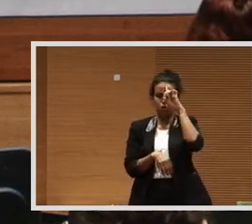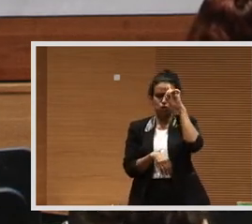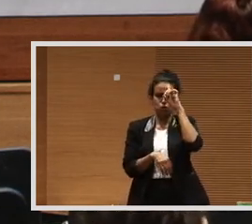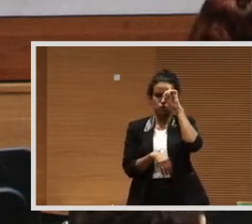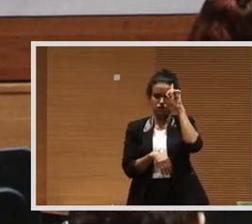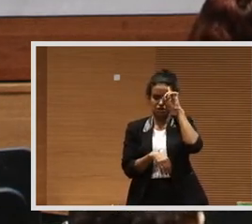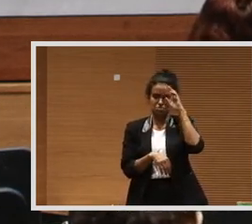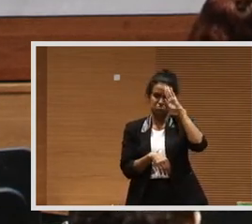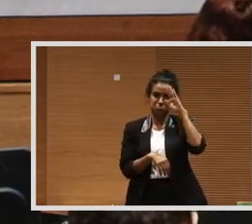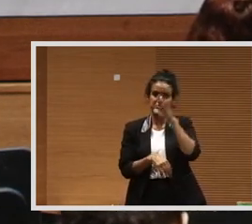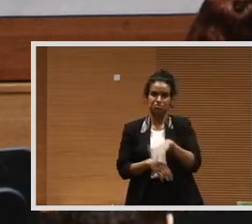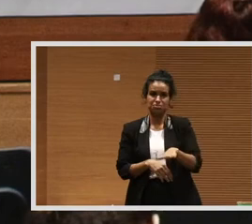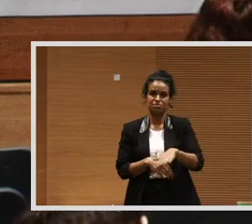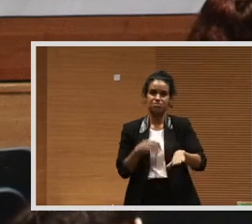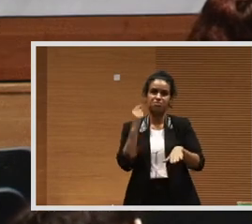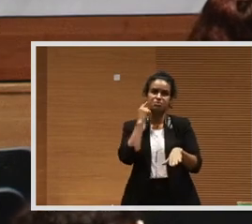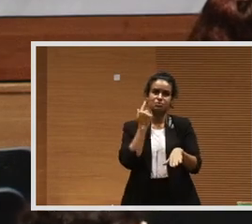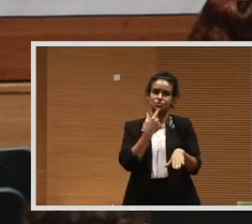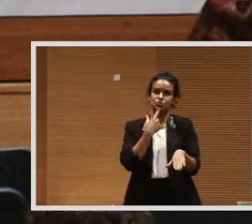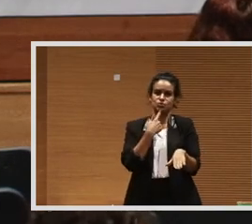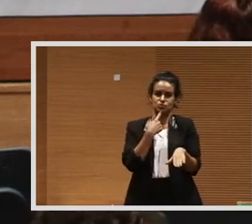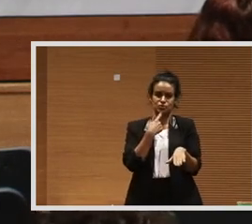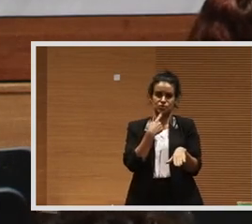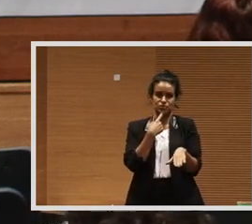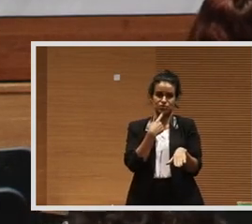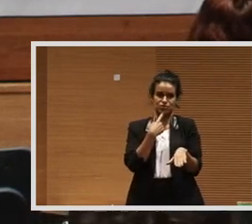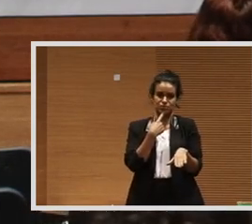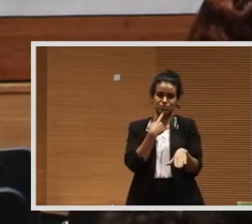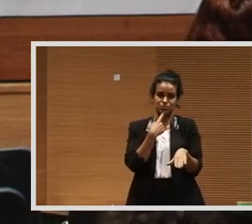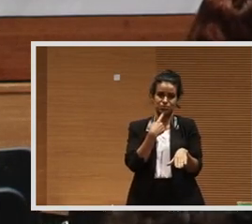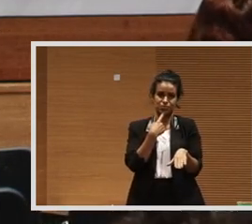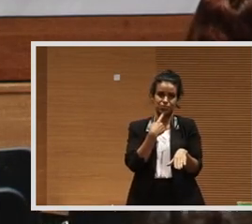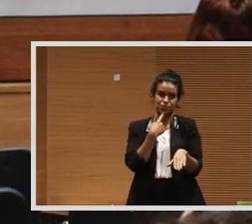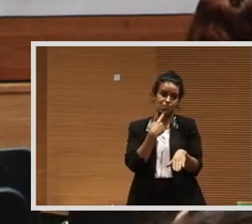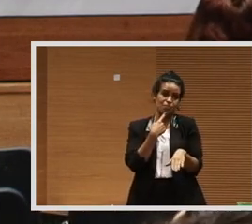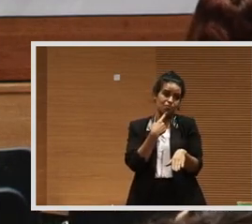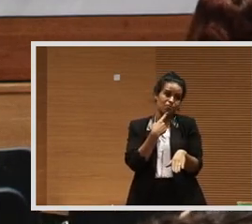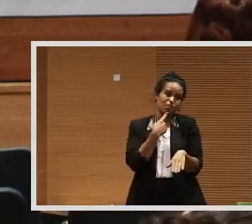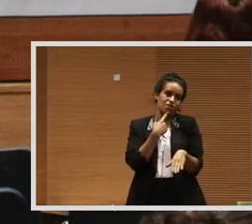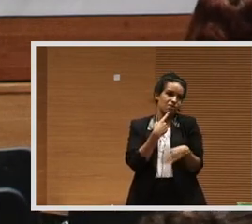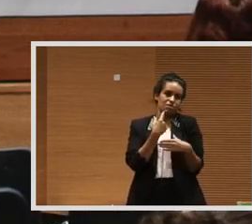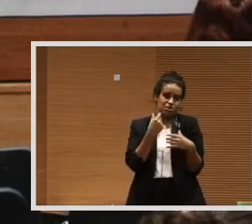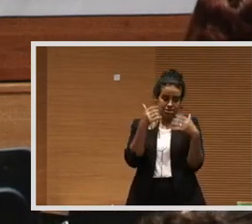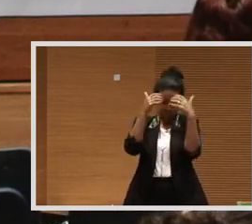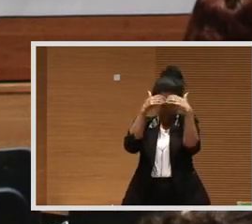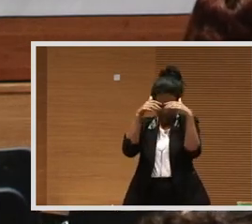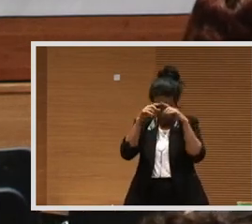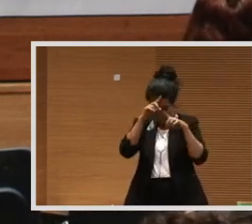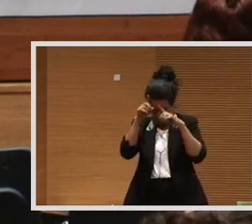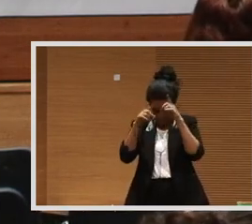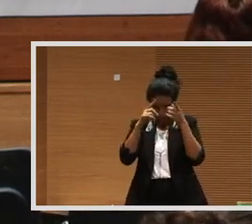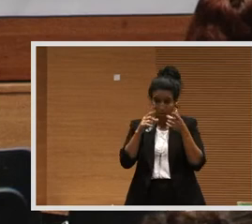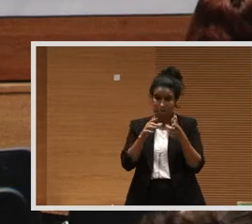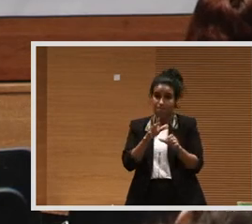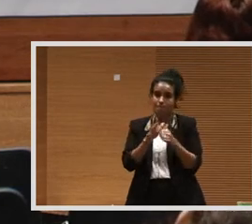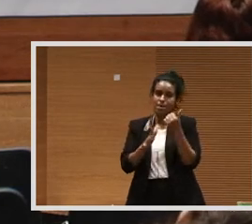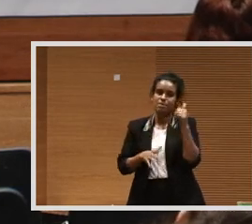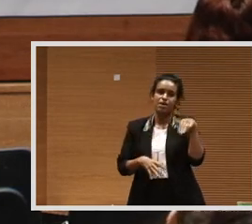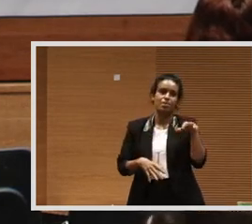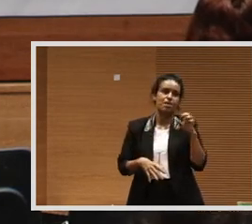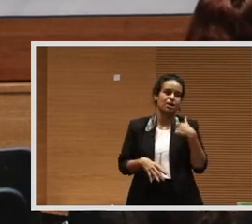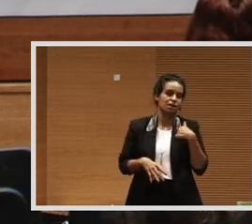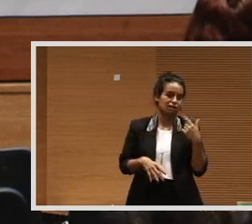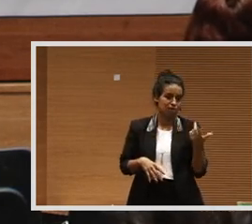crianças surdas. Né? E, quer dizer, vieram várias coisas na minha cabeça. Primeiro, como mãe, porque eu, como